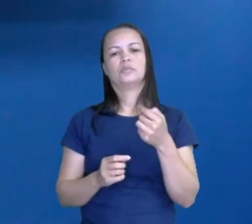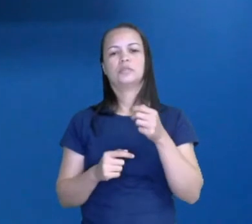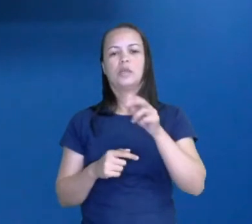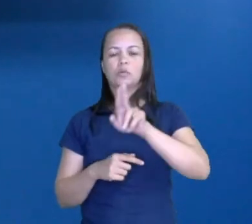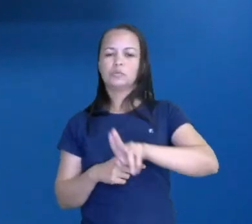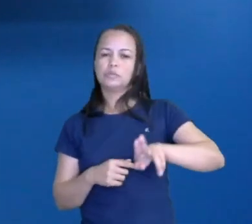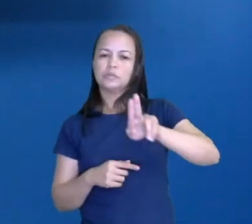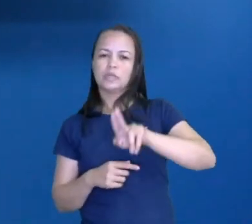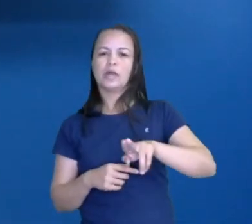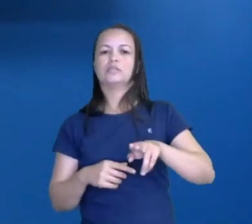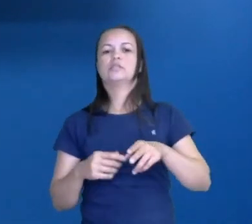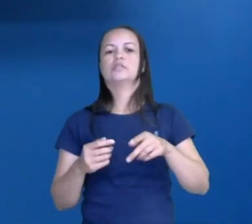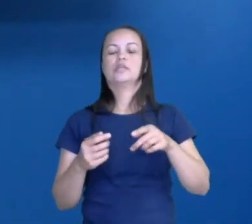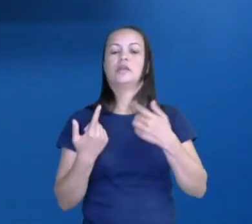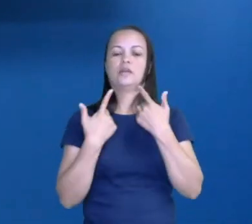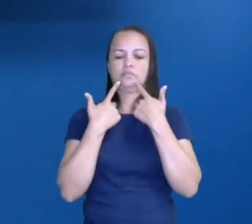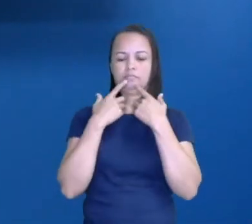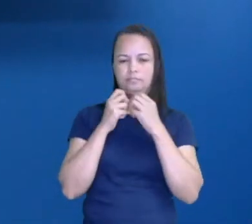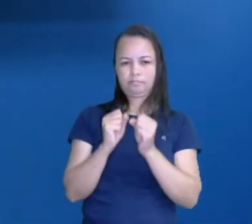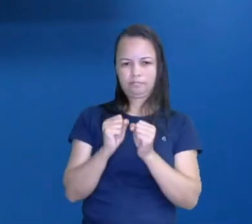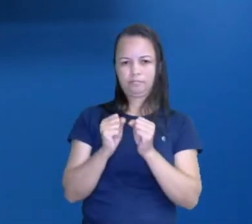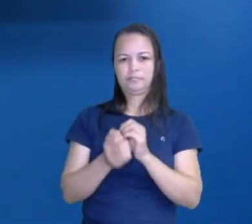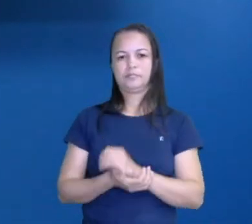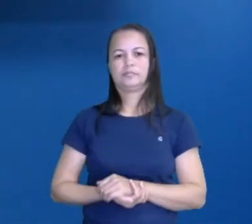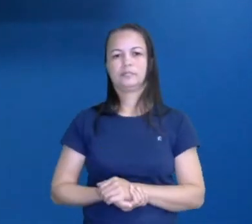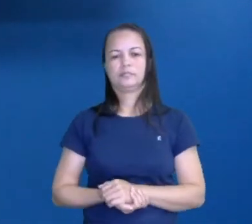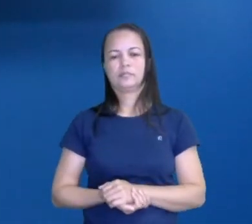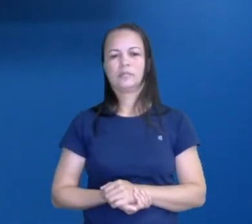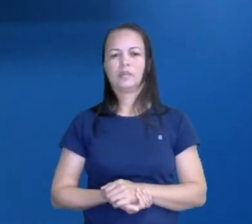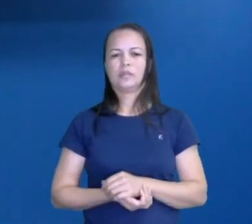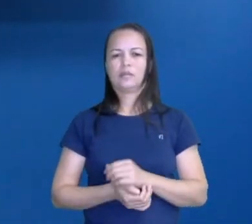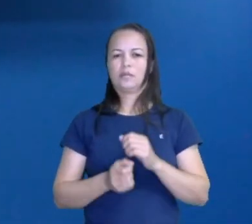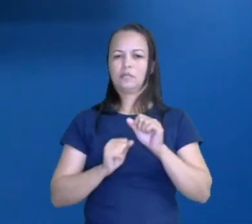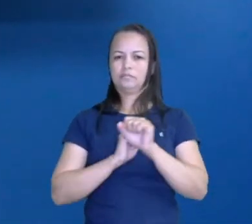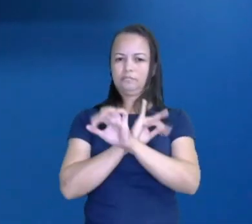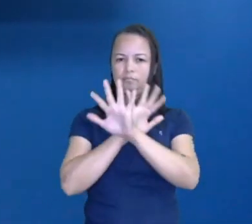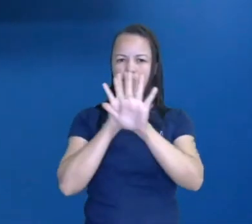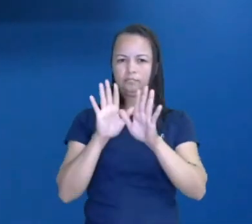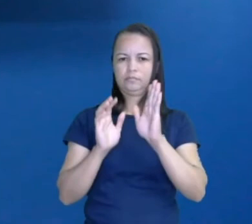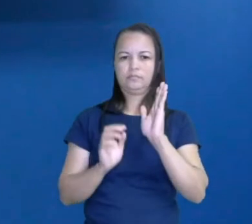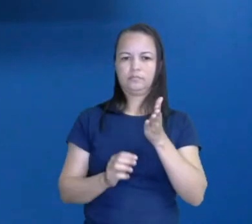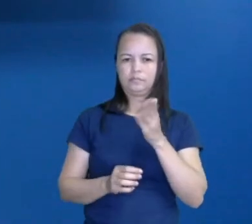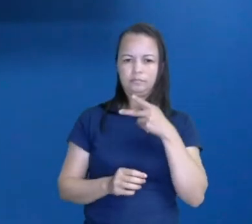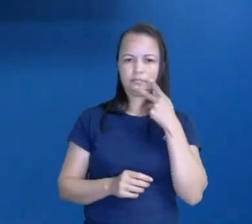as figuras de linguagem, certo? Como eu falei bem claro.